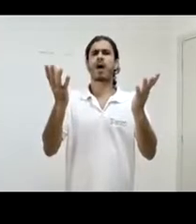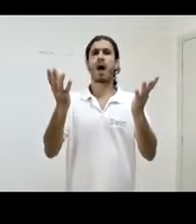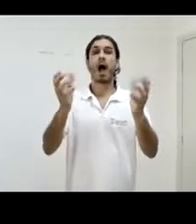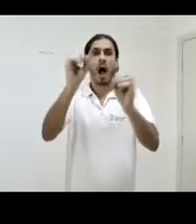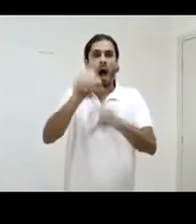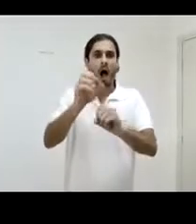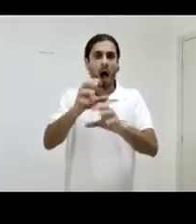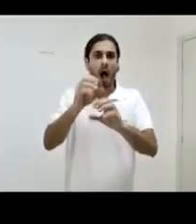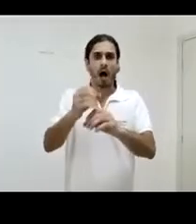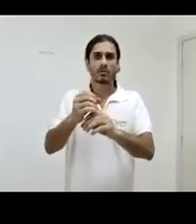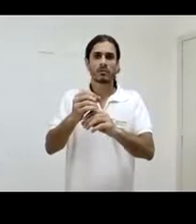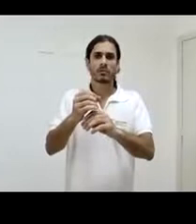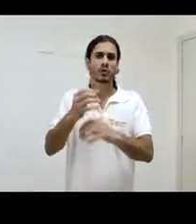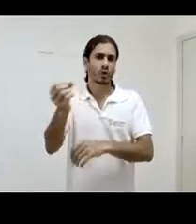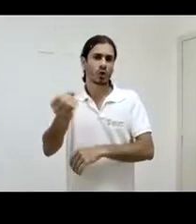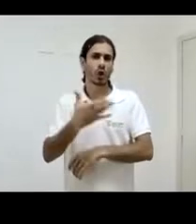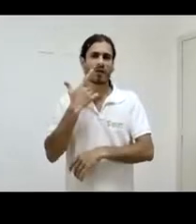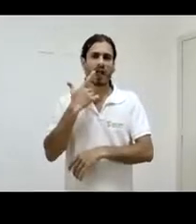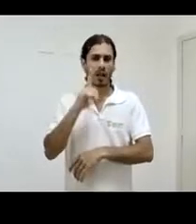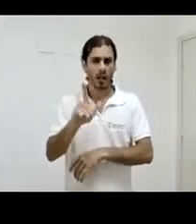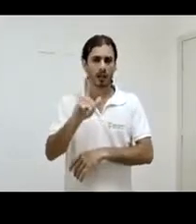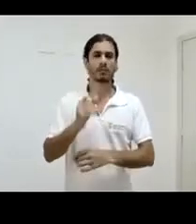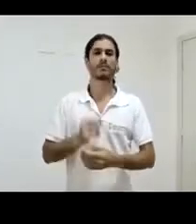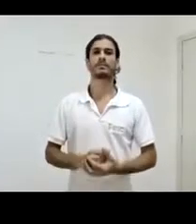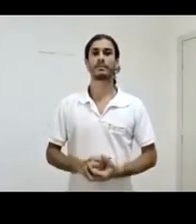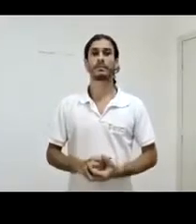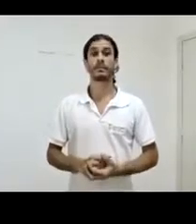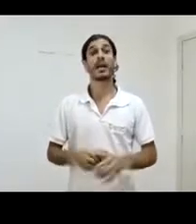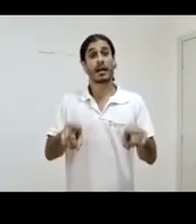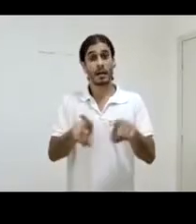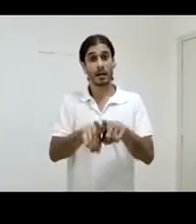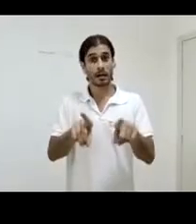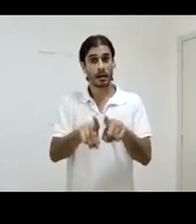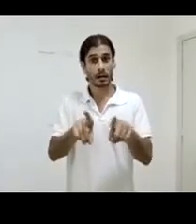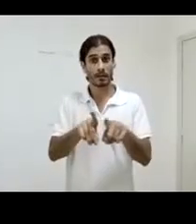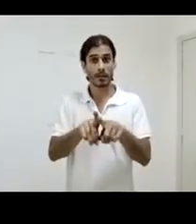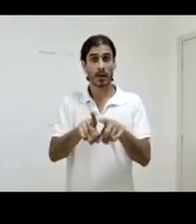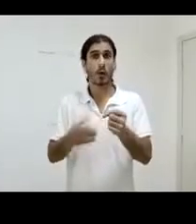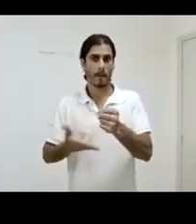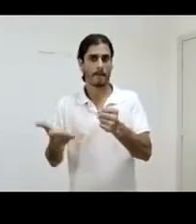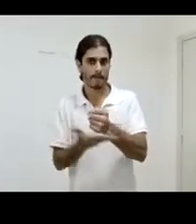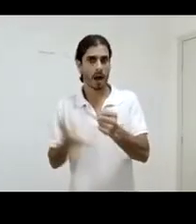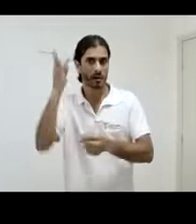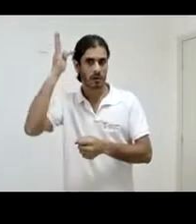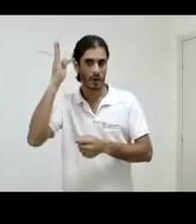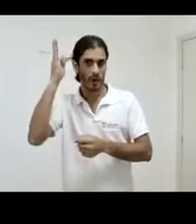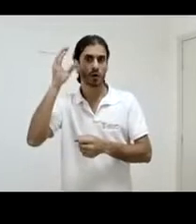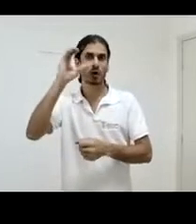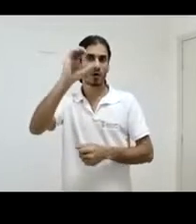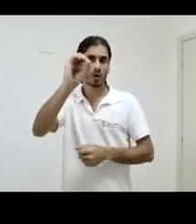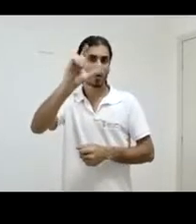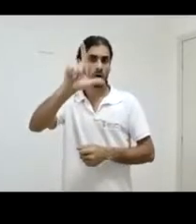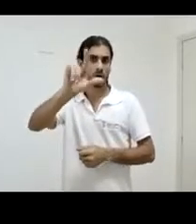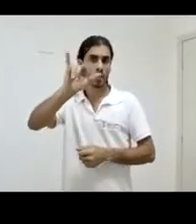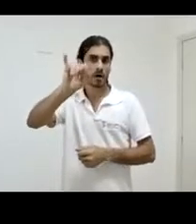inovadora. E como referencial teórico, trago Oliveira, que é uma estudiosa de Vygotsky, que vai falar, então,